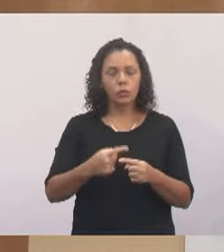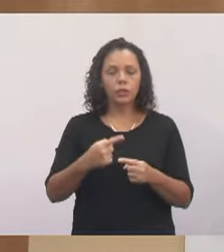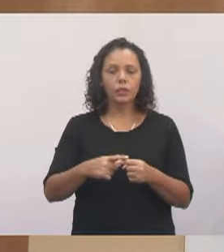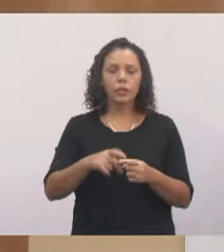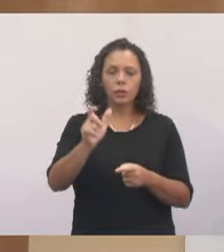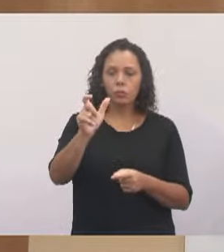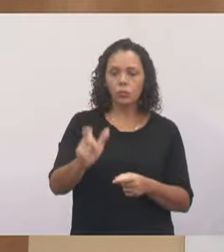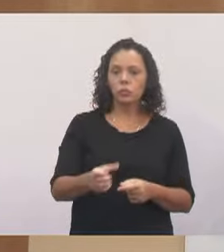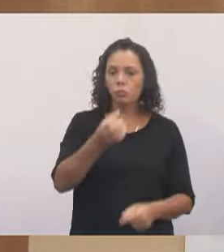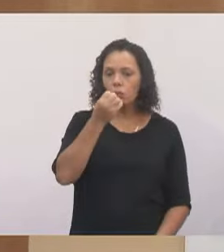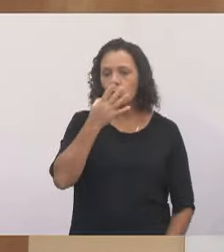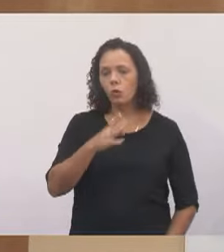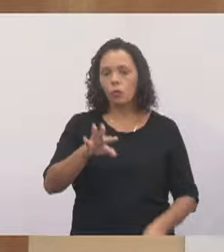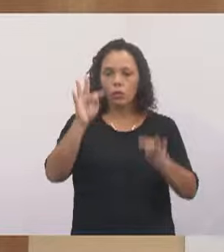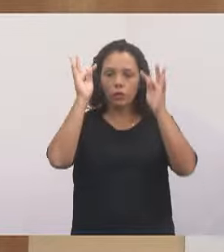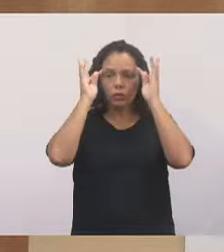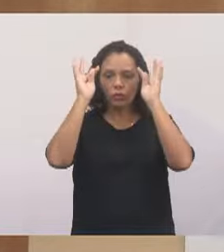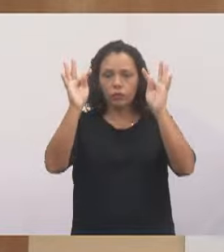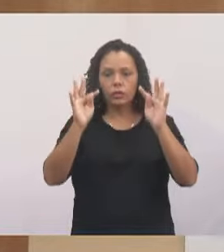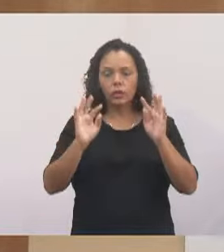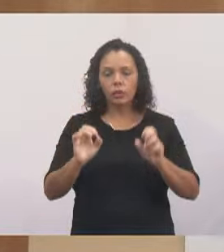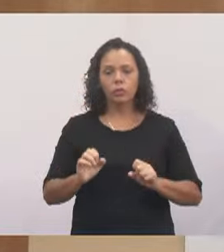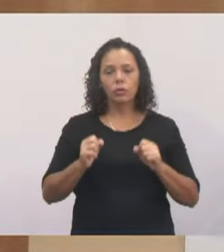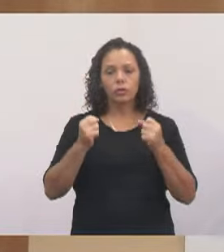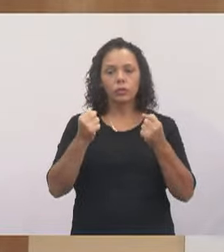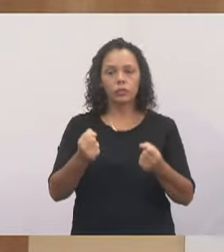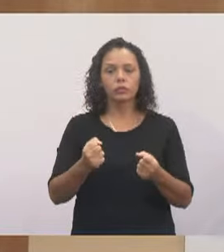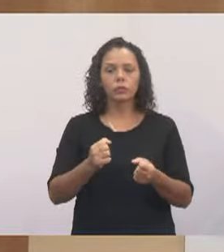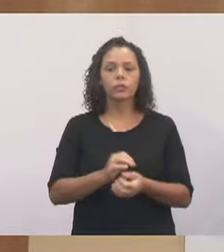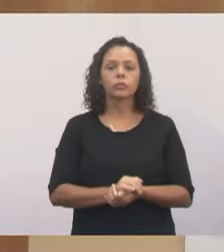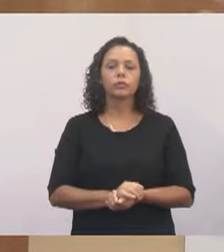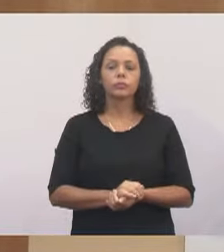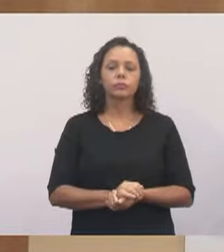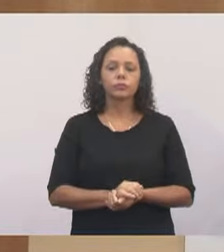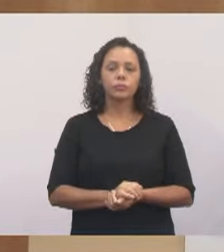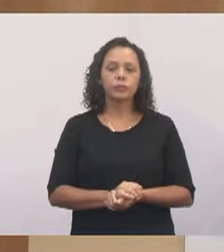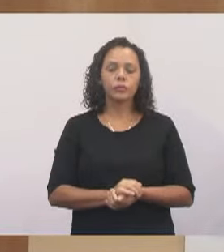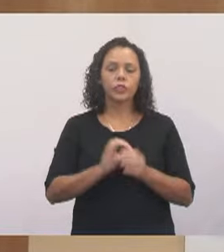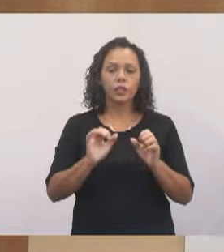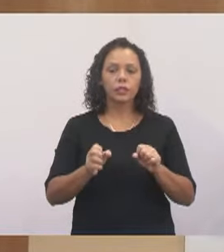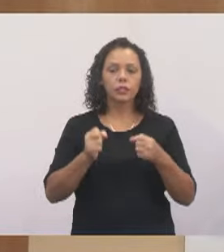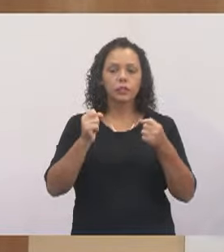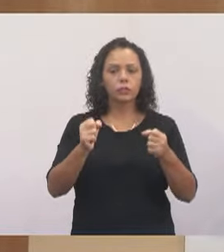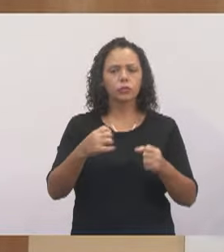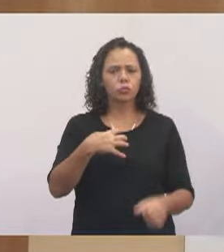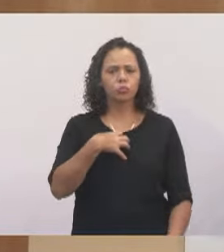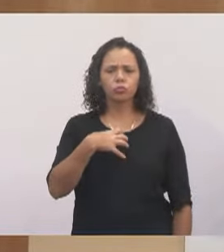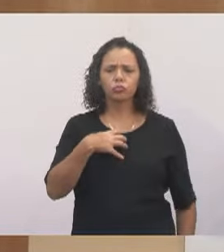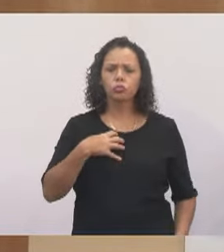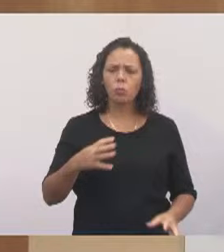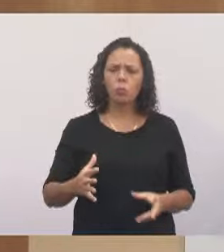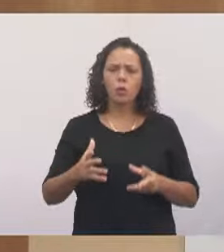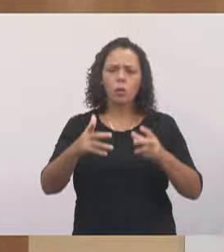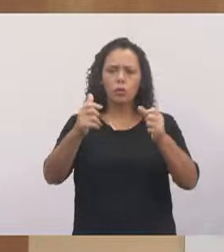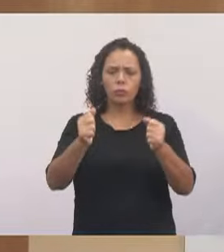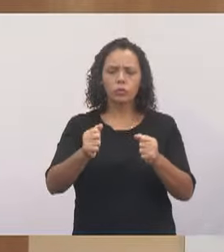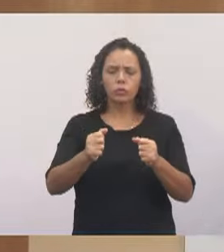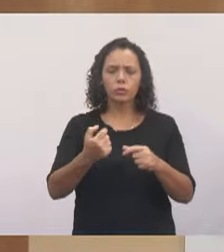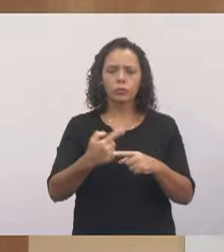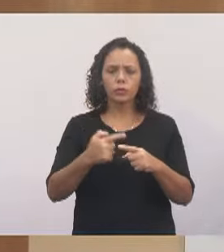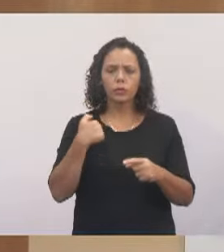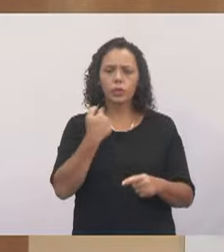leal àquilo que você defende e defende com maestria. Isso é muito importante na política, porque a gente acredita na política do P